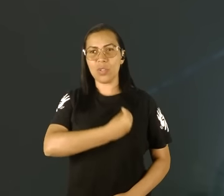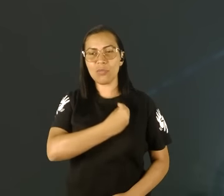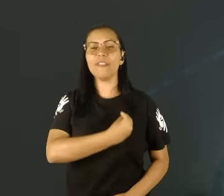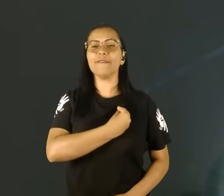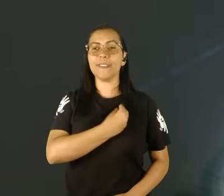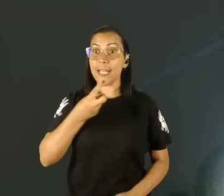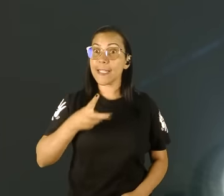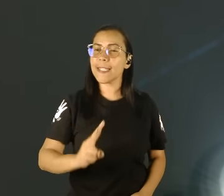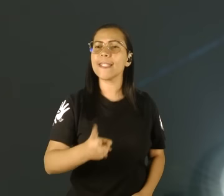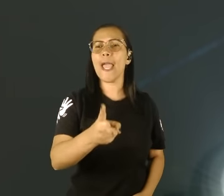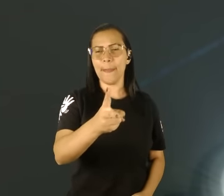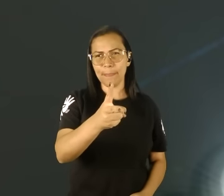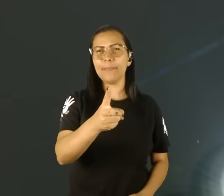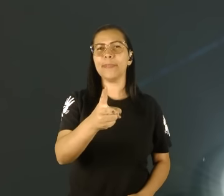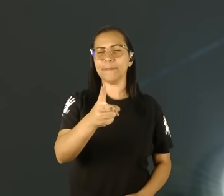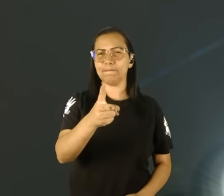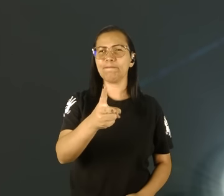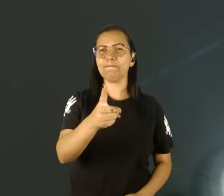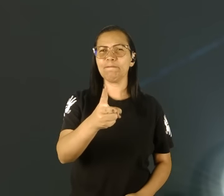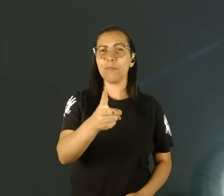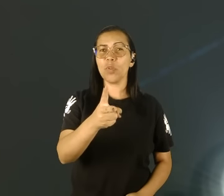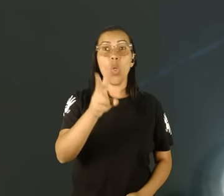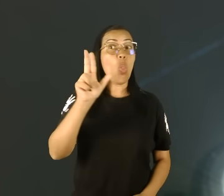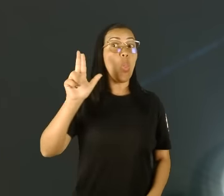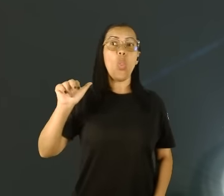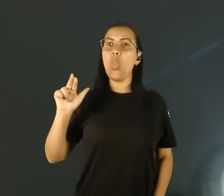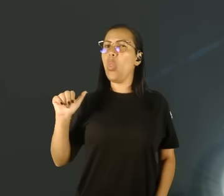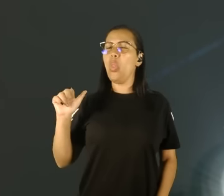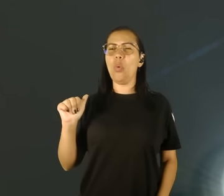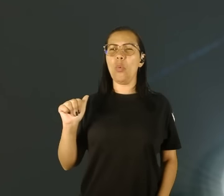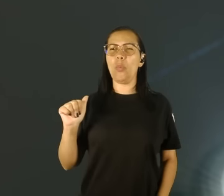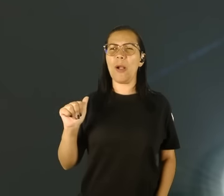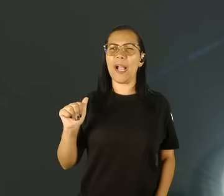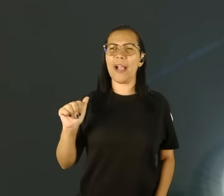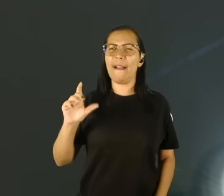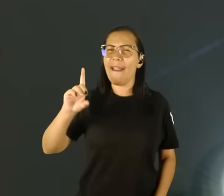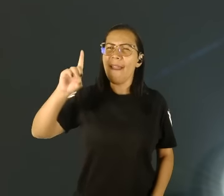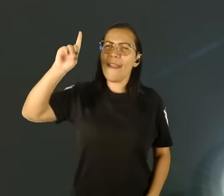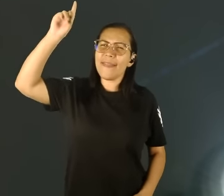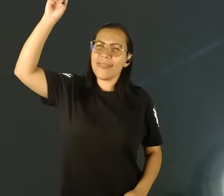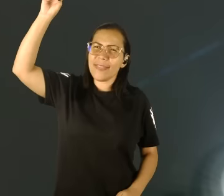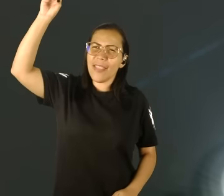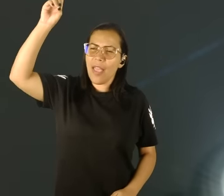Não tenha nenhum sonho, nenhum.